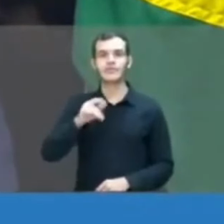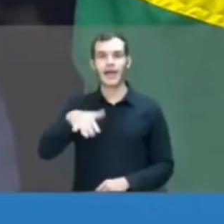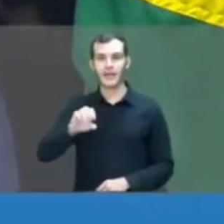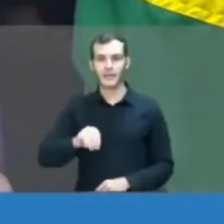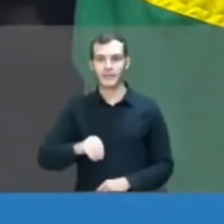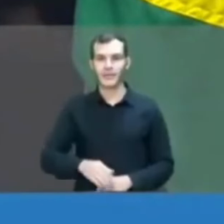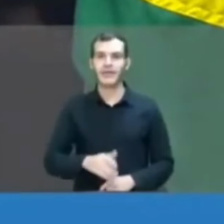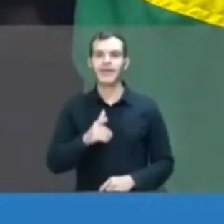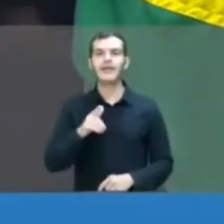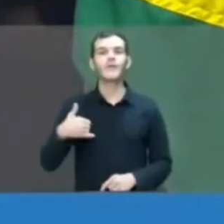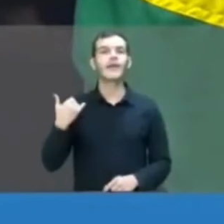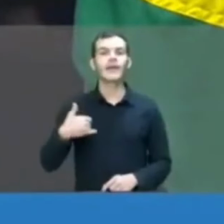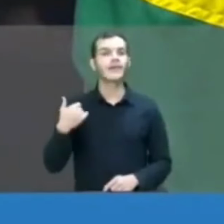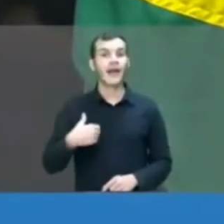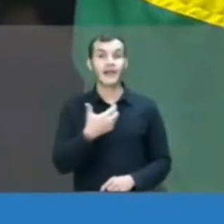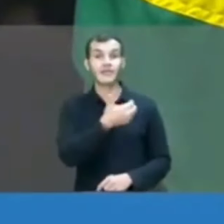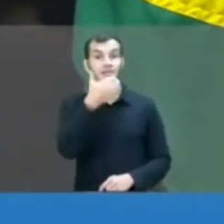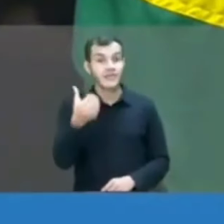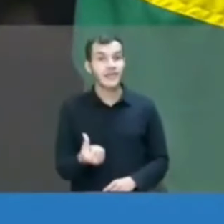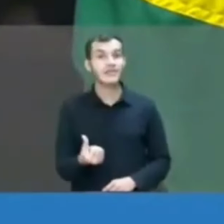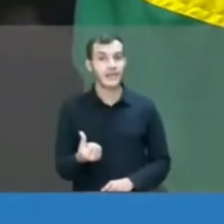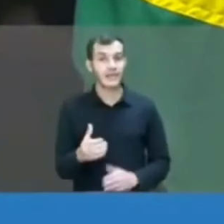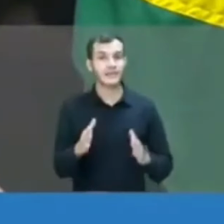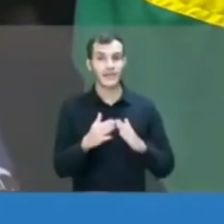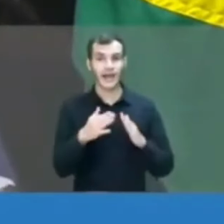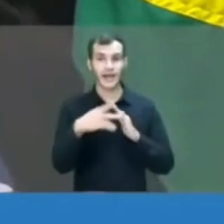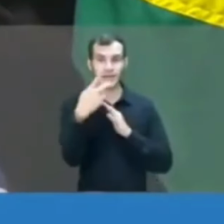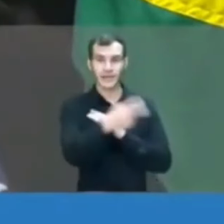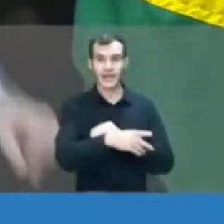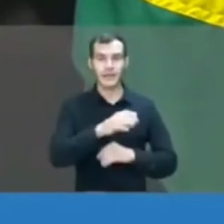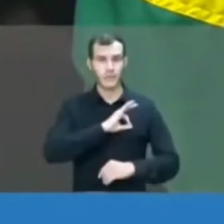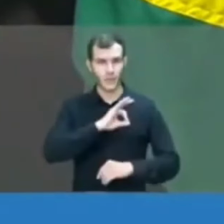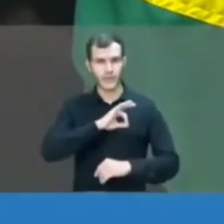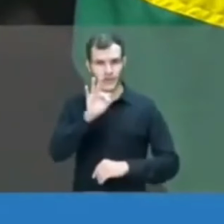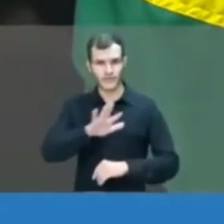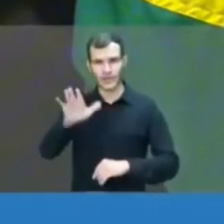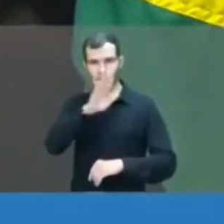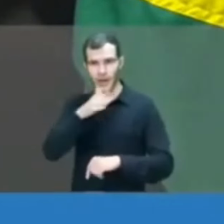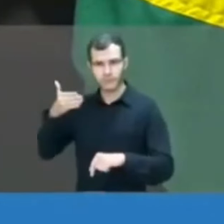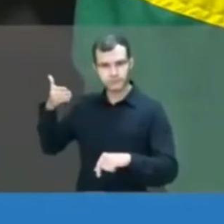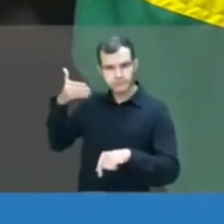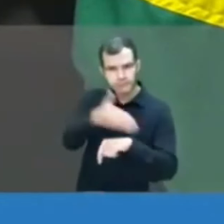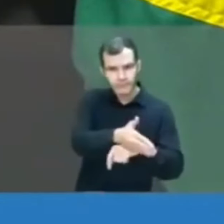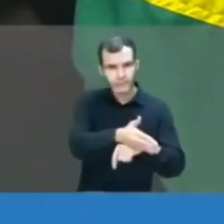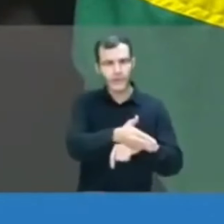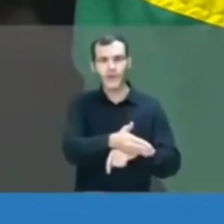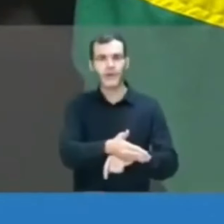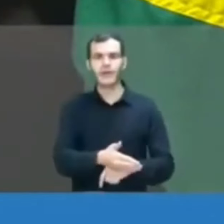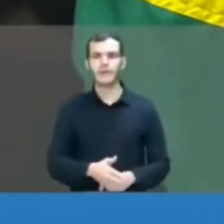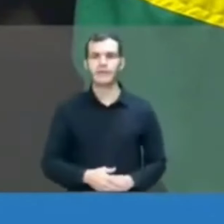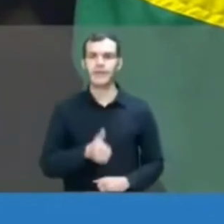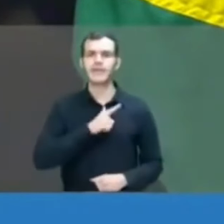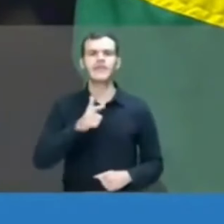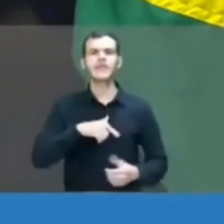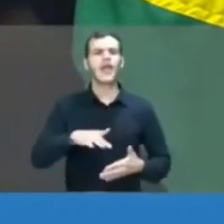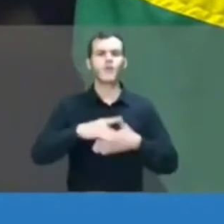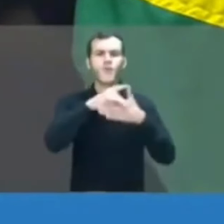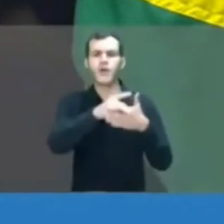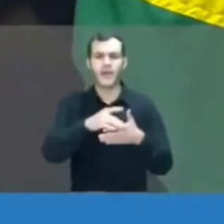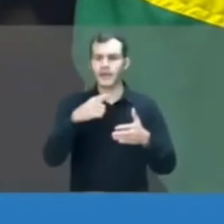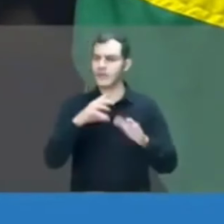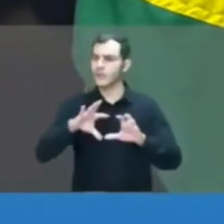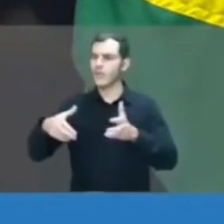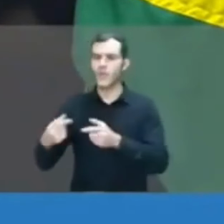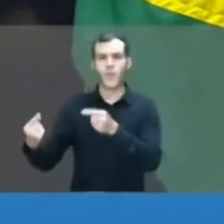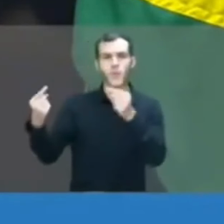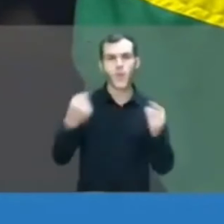deputado Ottoni. E teve a casa invadida pela Polícia Federal, como aliás o líder da oposição, Jordi, contou que sua casa foi invadida por